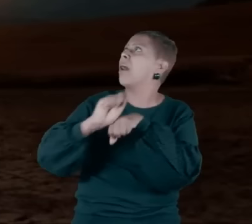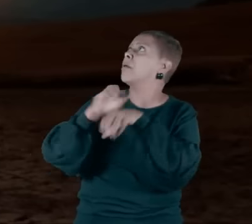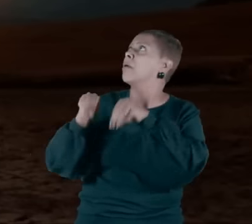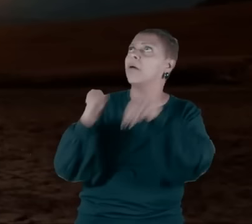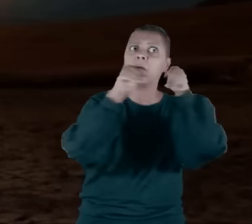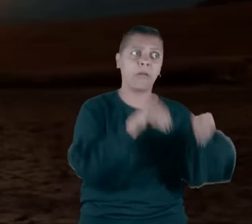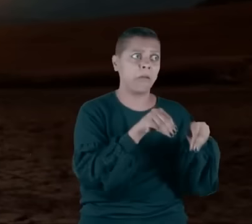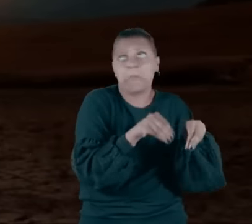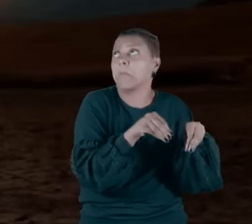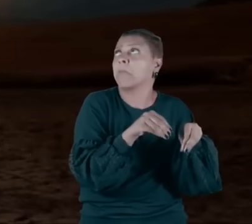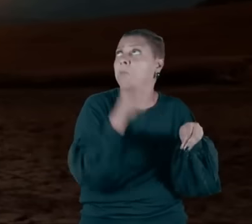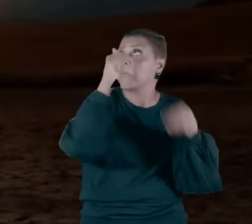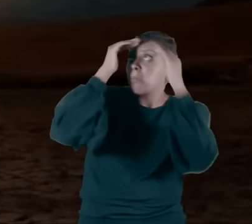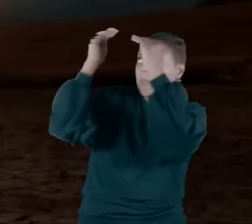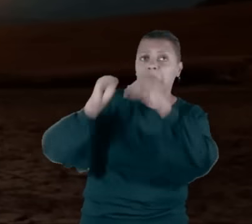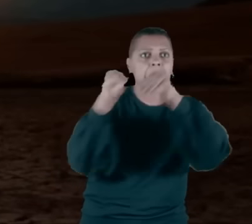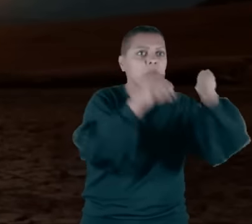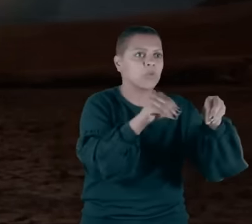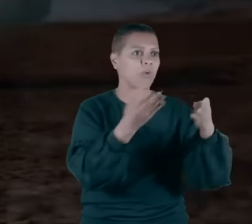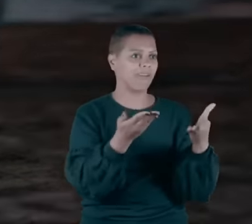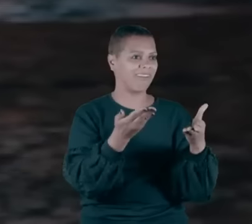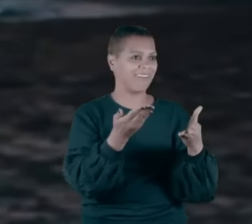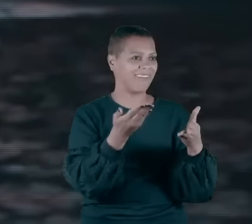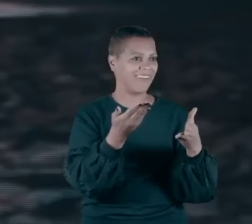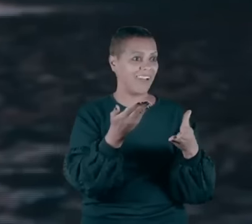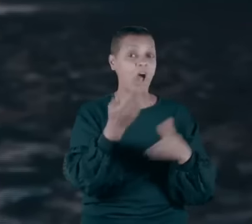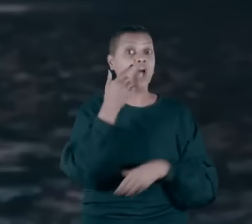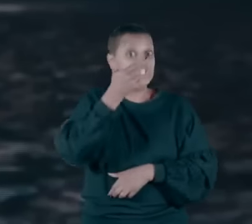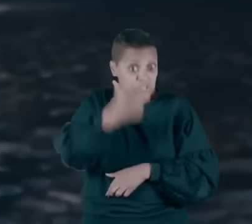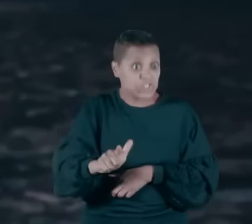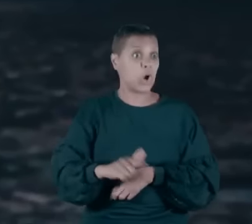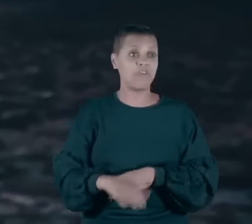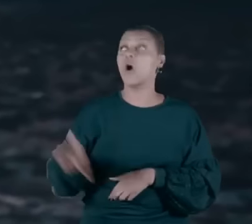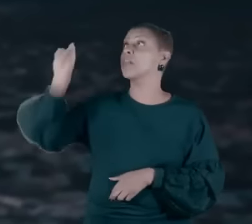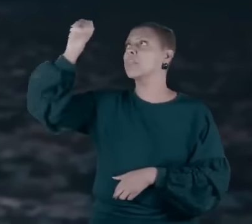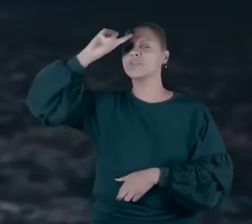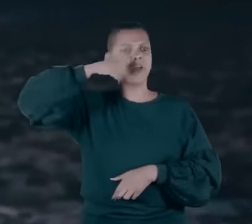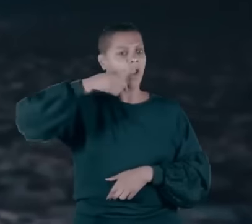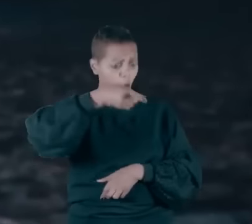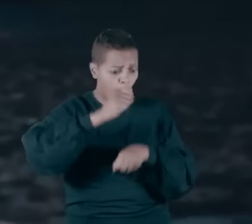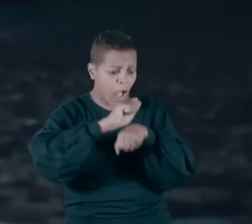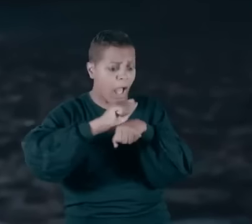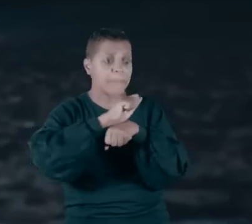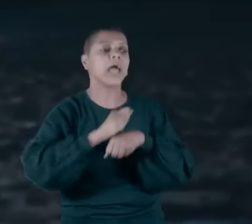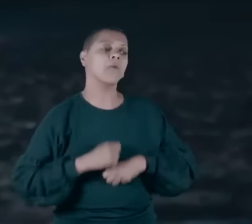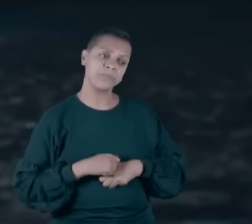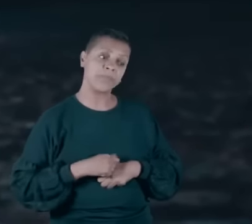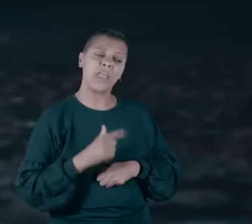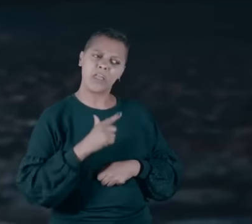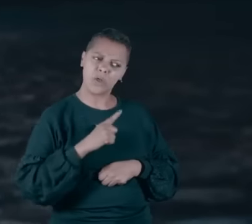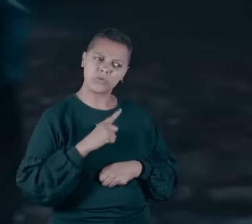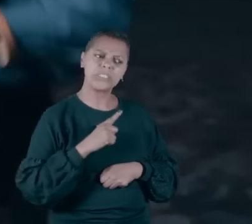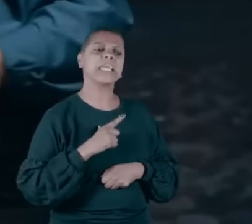um dia veja um padrão de Deus se repetindo Abraão eu tenho uma grande